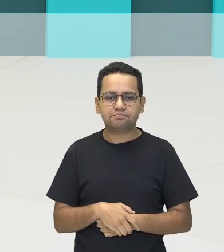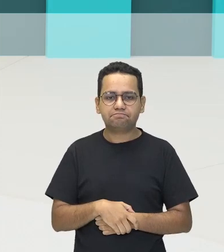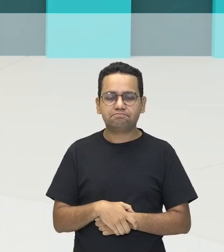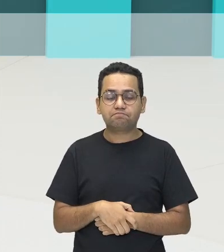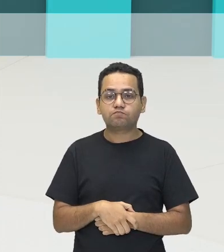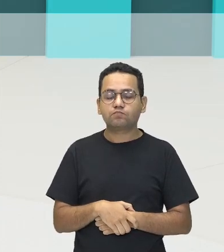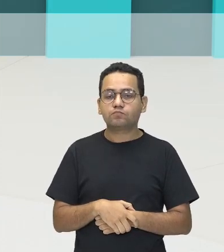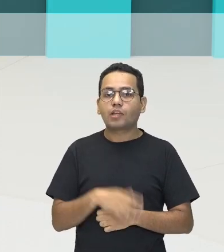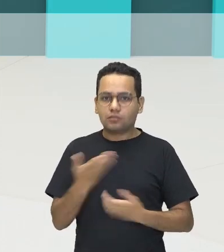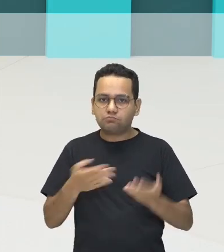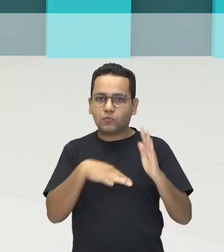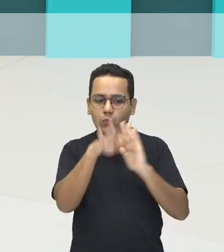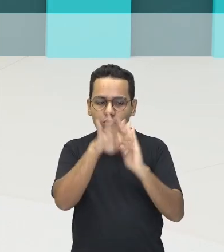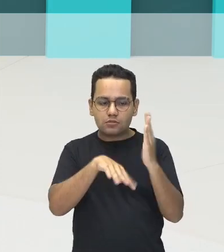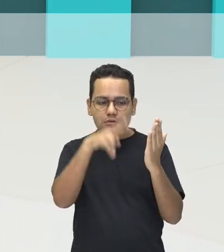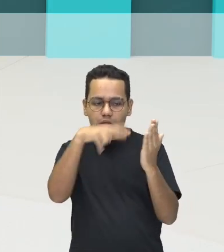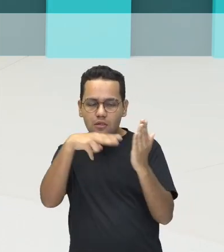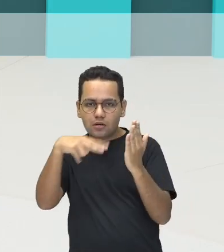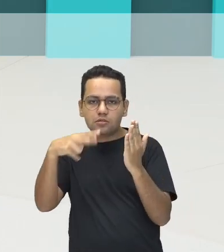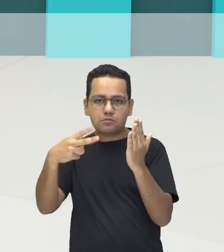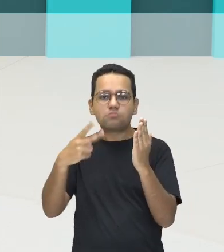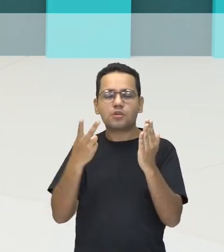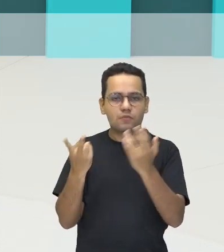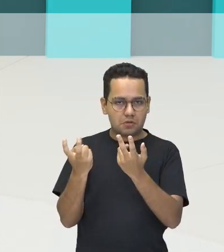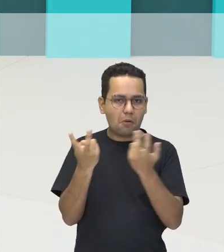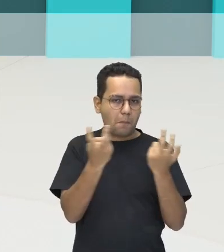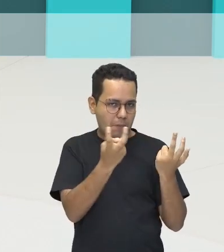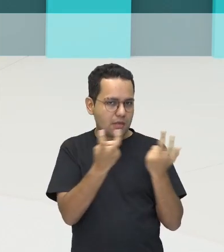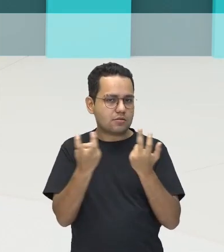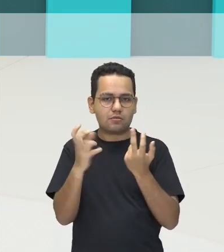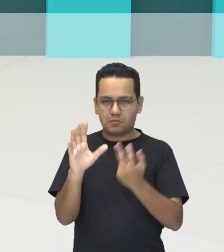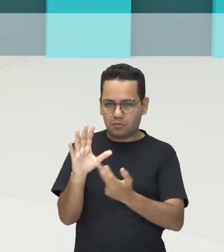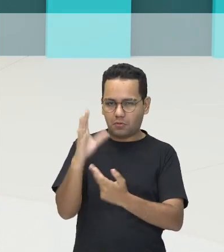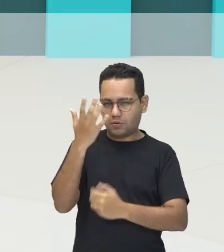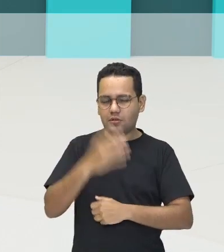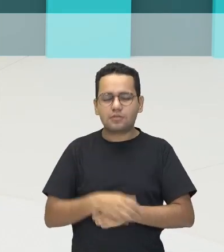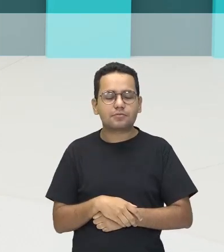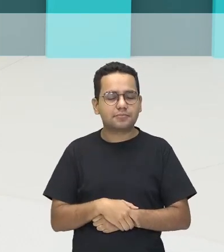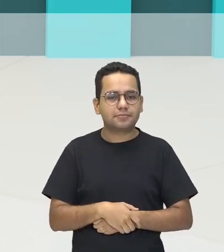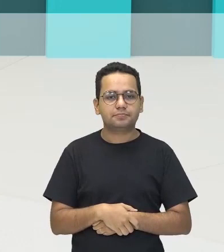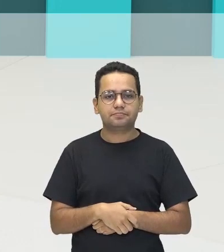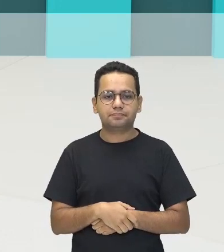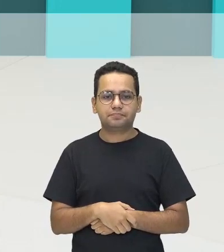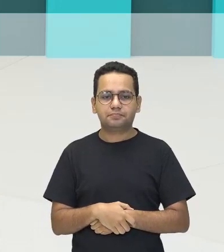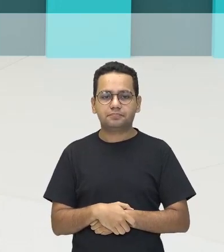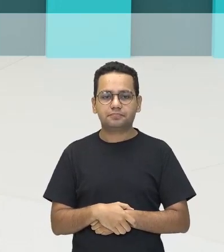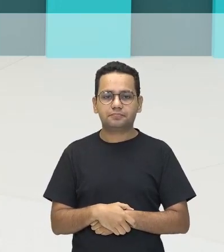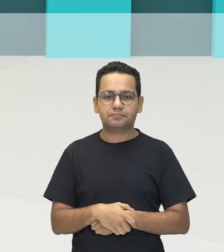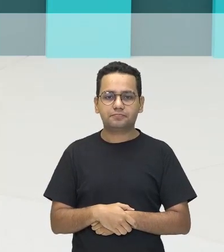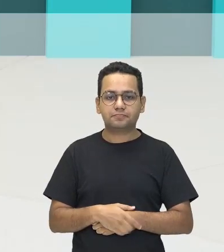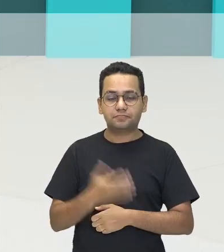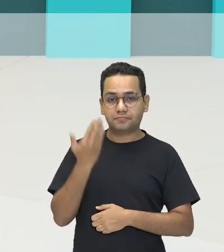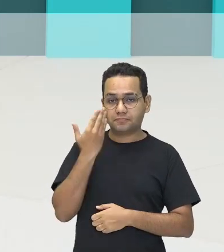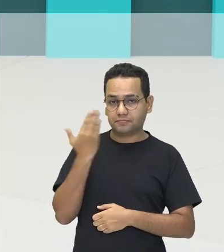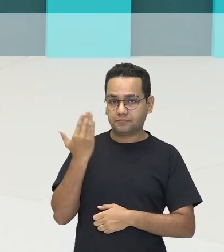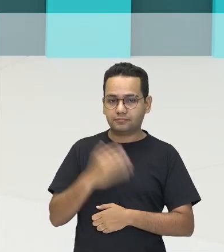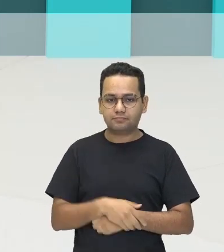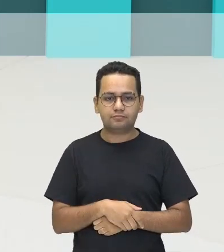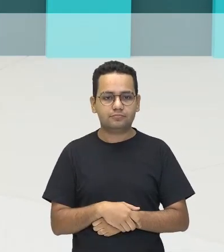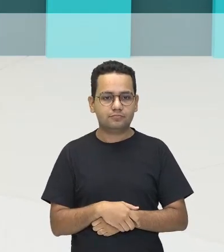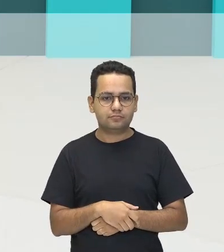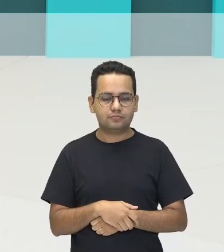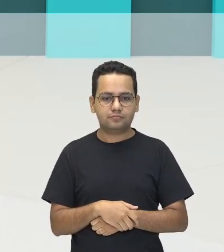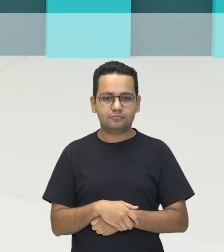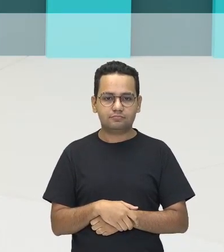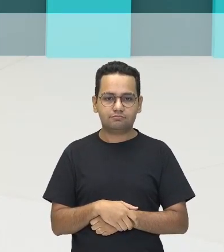compreender junto ao vídeo que vai passar aí, ok? Então, vamos agora saber que texto é esse. Acompanhem comigo. Traça a